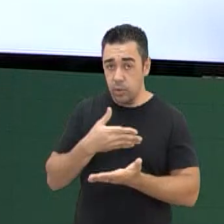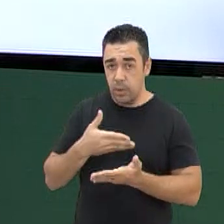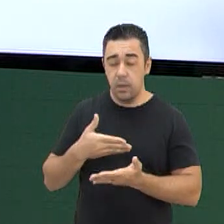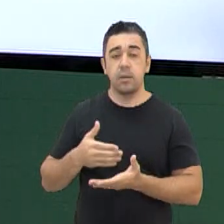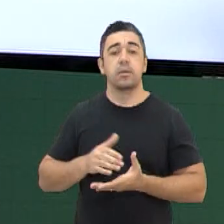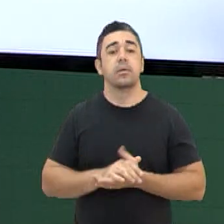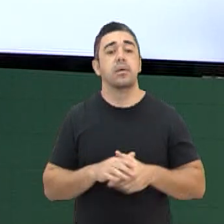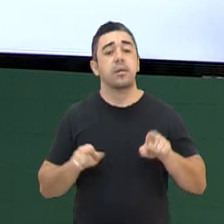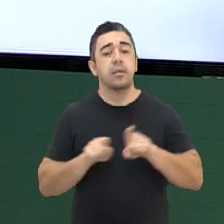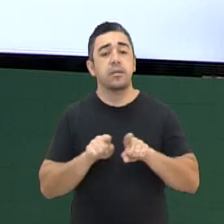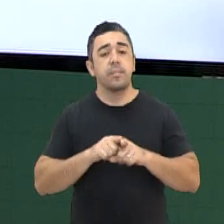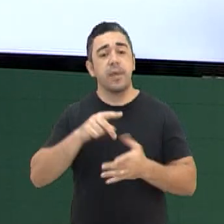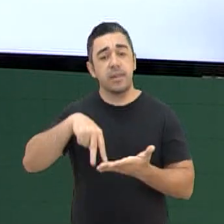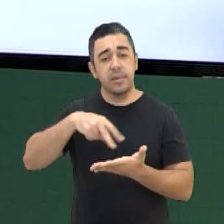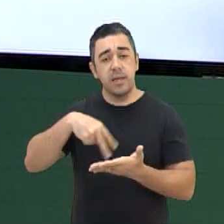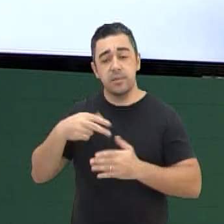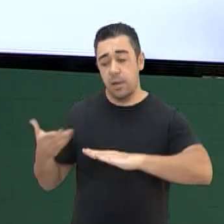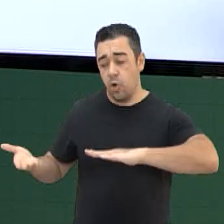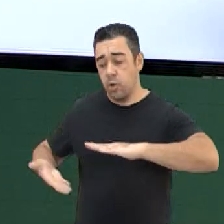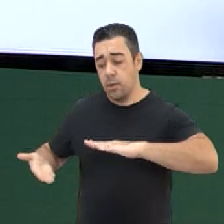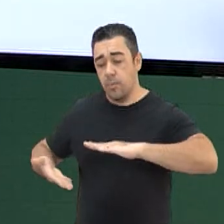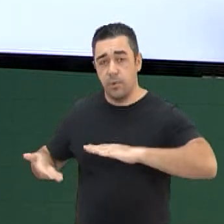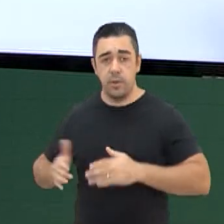e também a dança contemporânea.